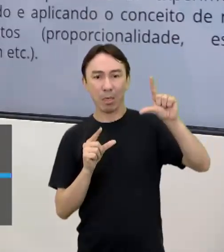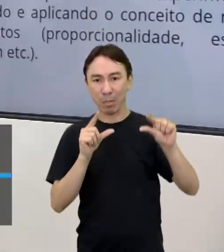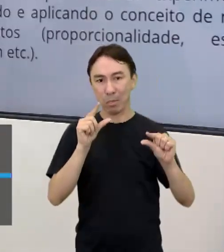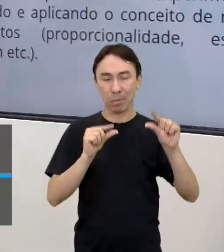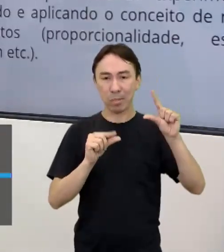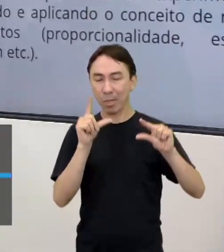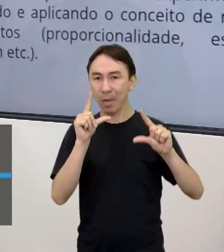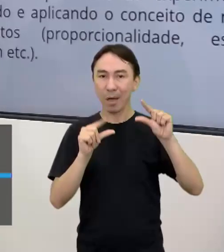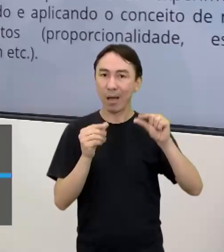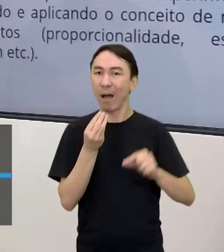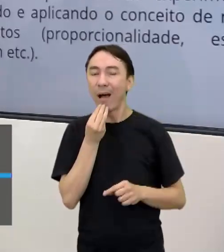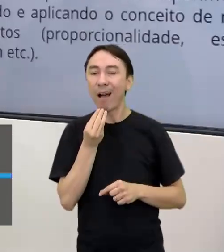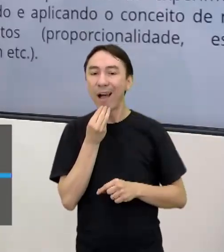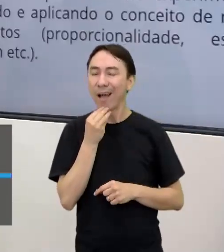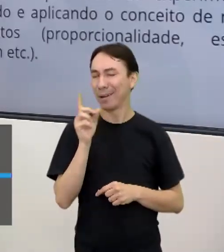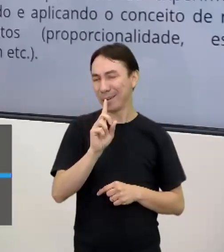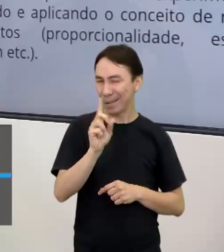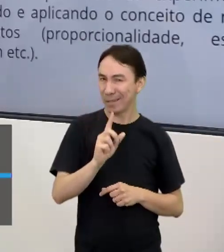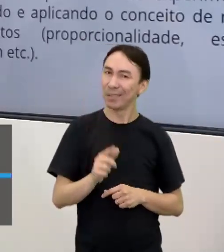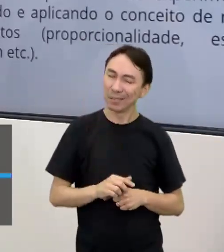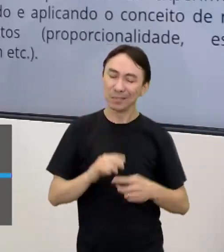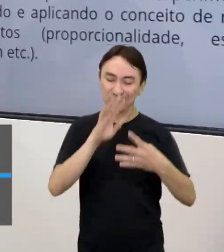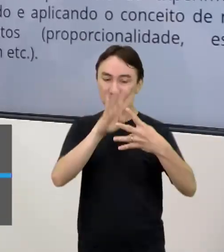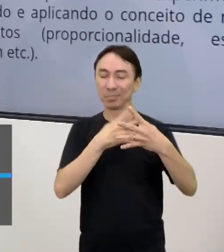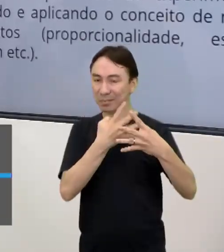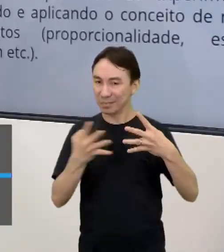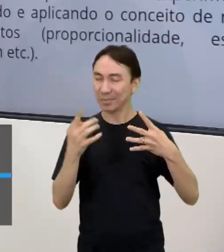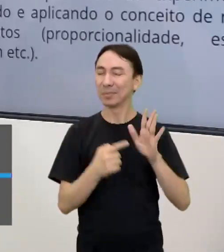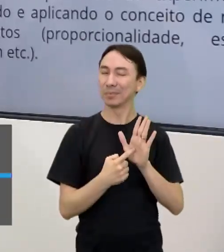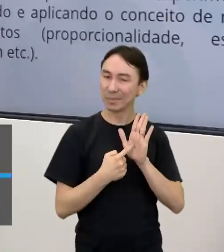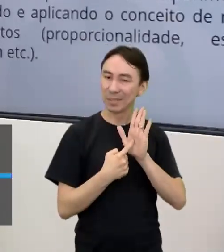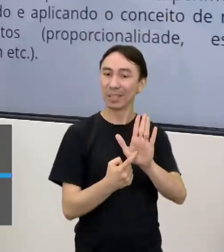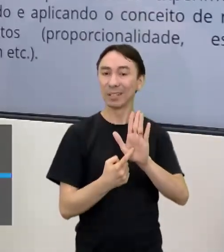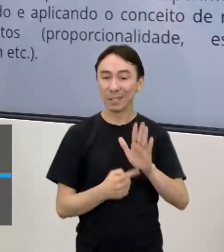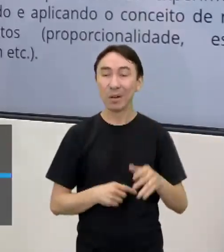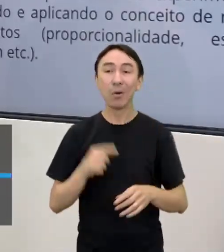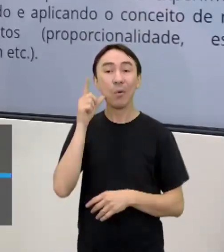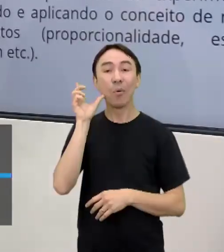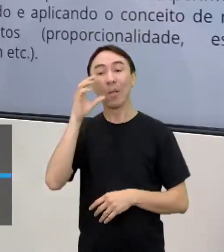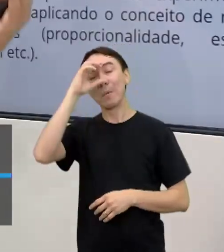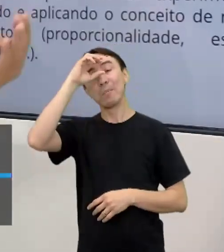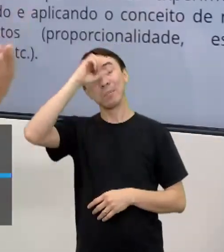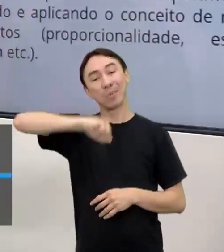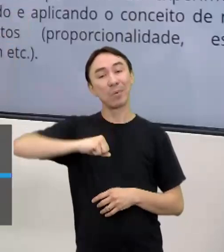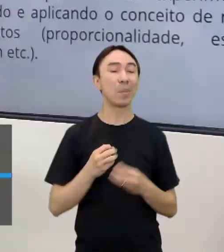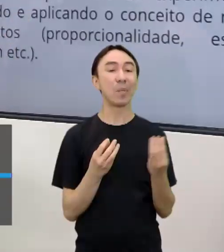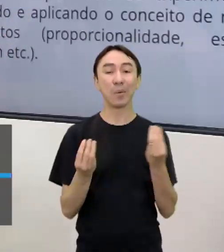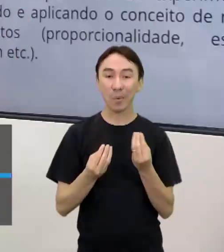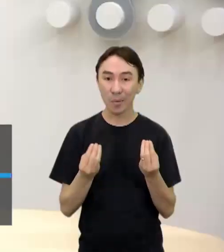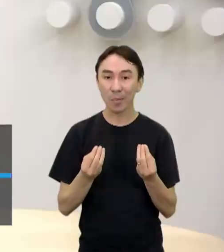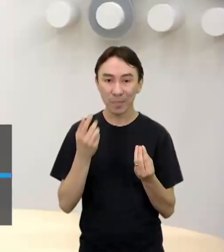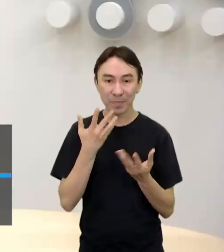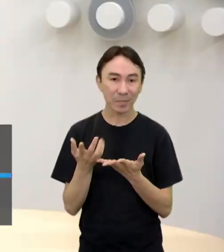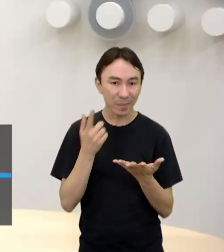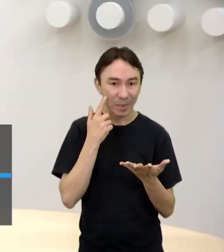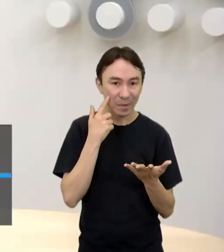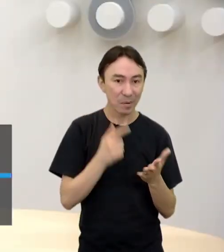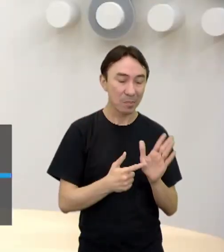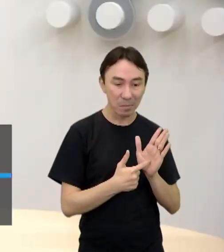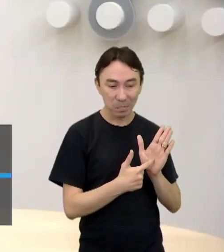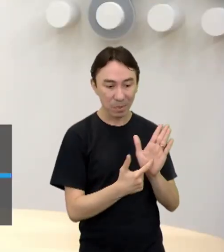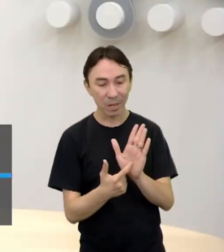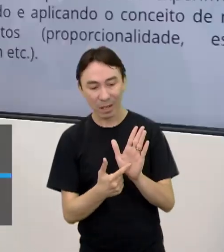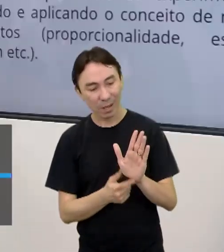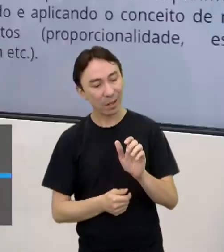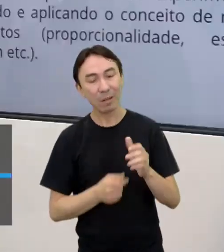lá, pelas tabelas que a gente aprendeu ontem com a professora Vivi também, né? Como calcular o campo amostral de um jogo de par ou ímpar, né? Isso